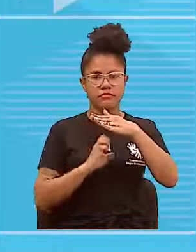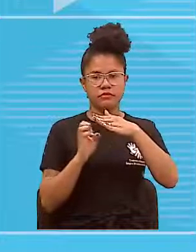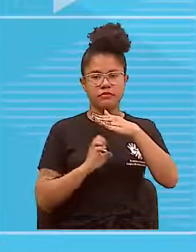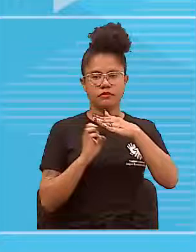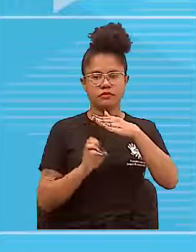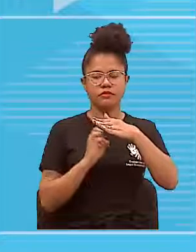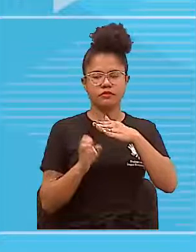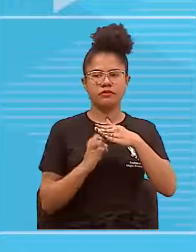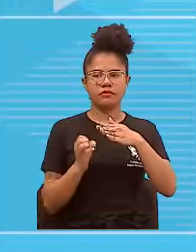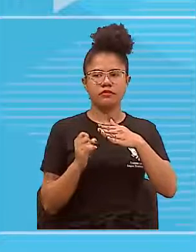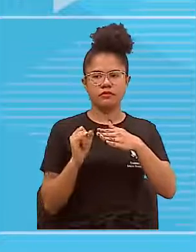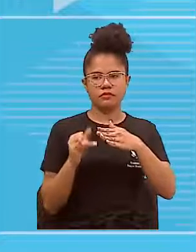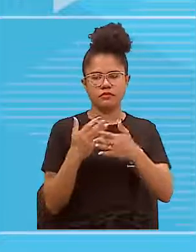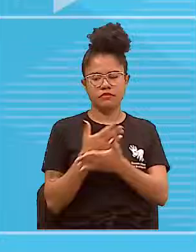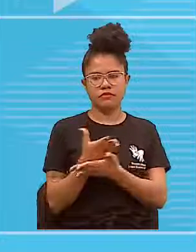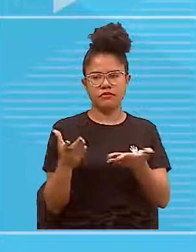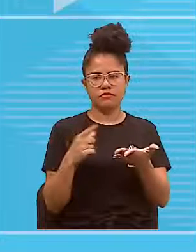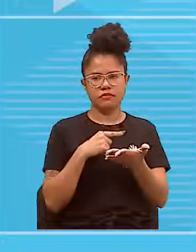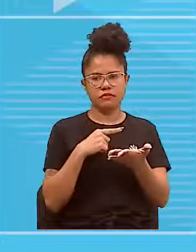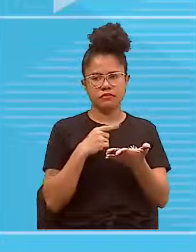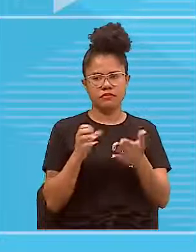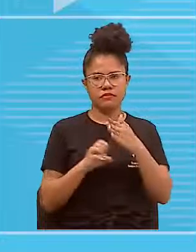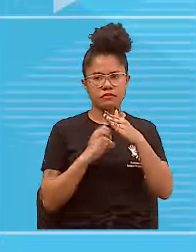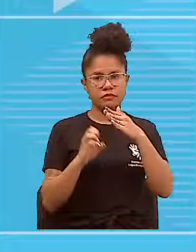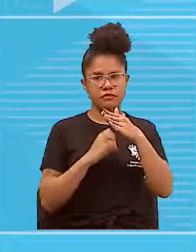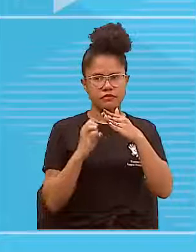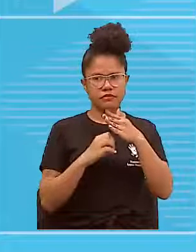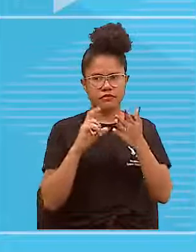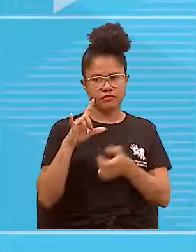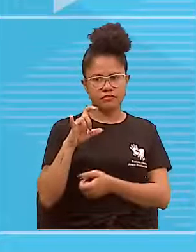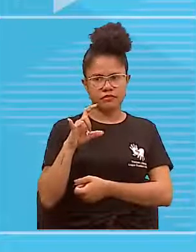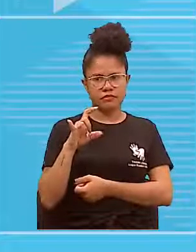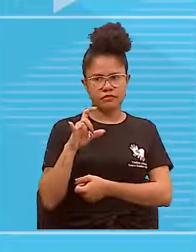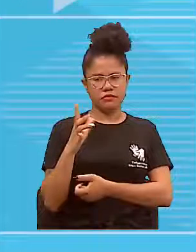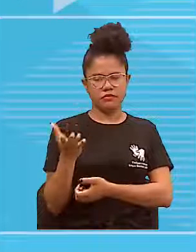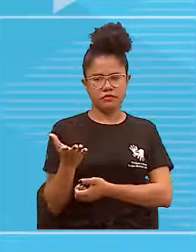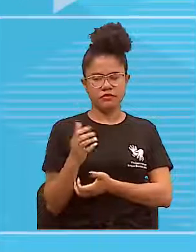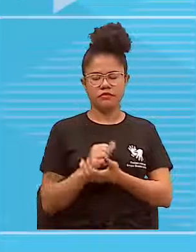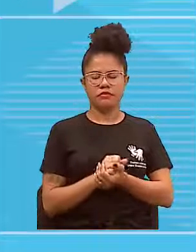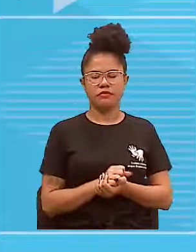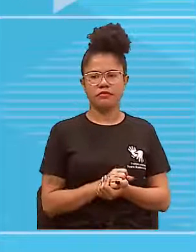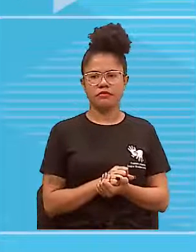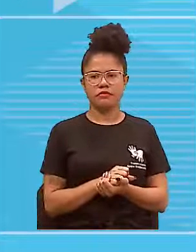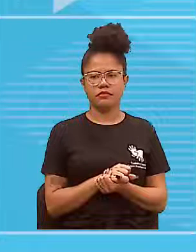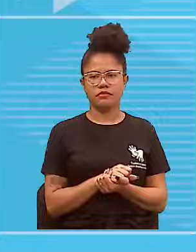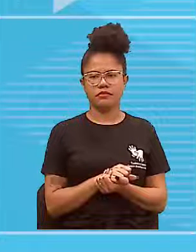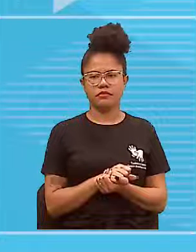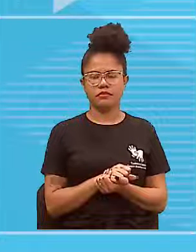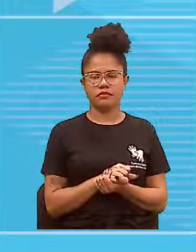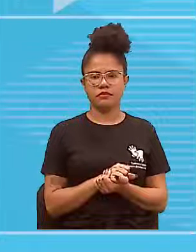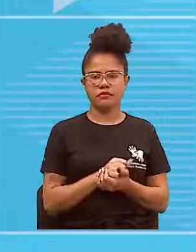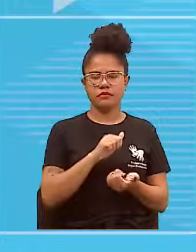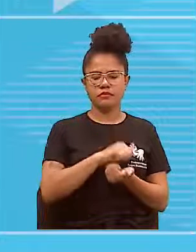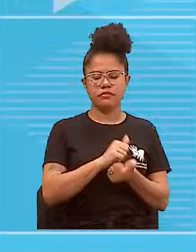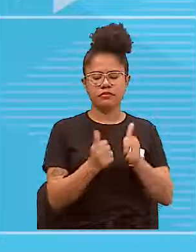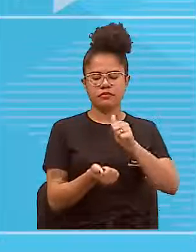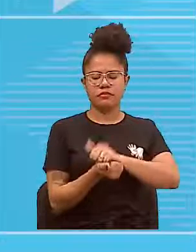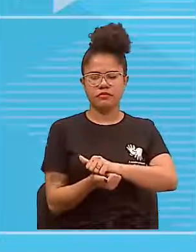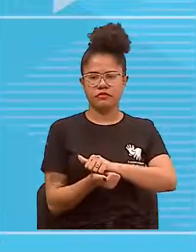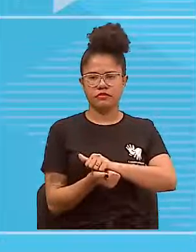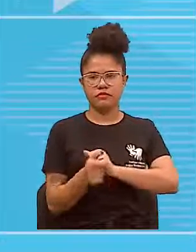Gabriel, se tu tiver uma conta comercial, você tem que transformar ela em conta comercial. Quando você transforma, você